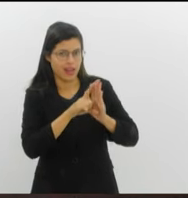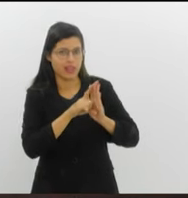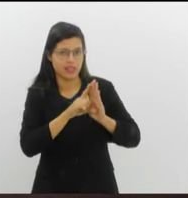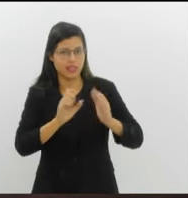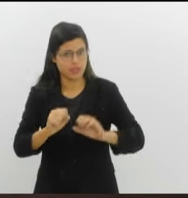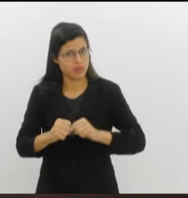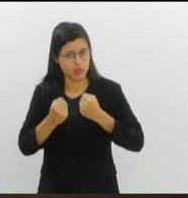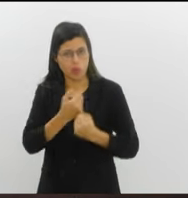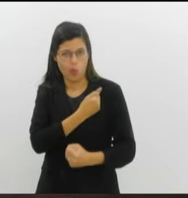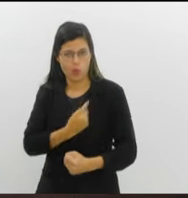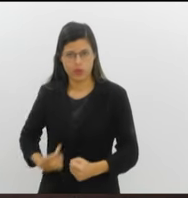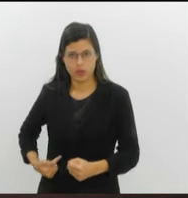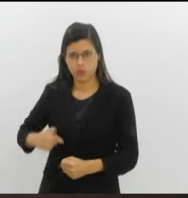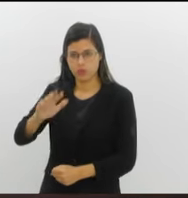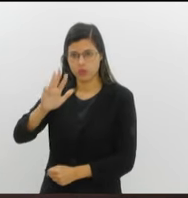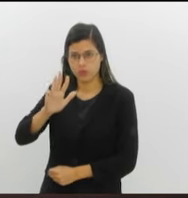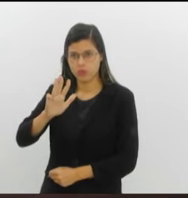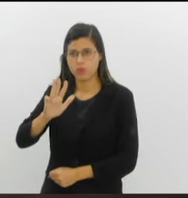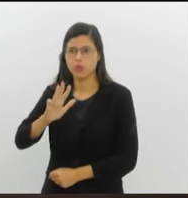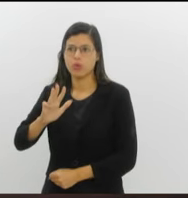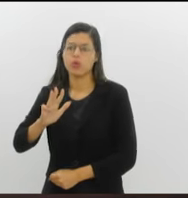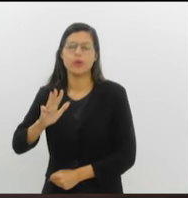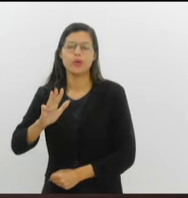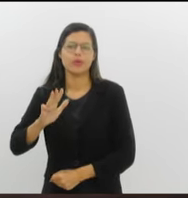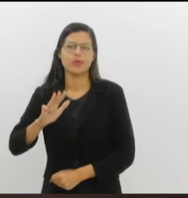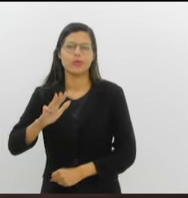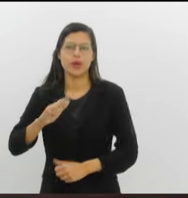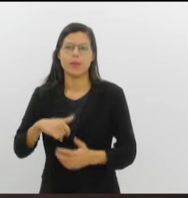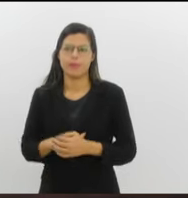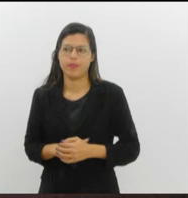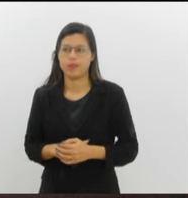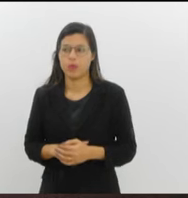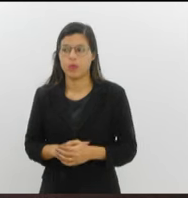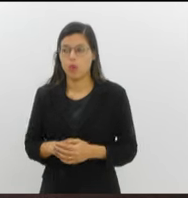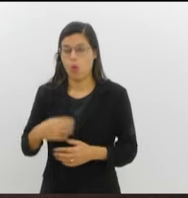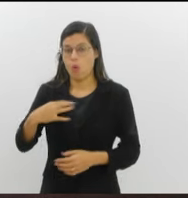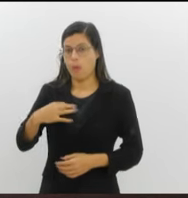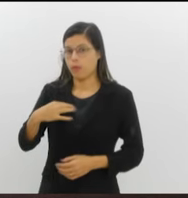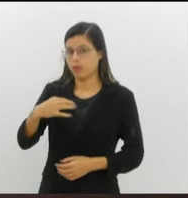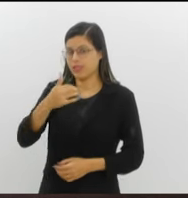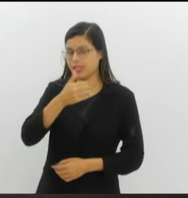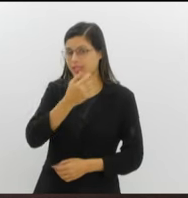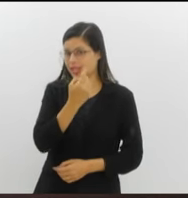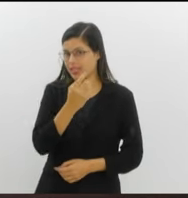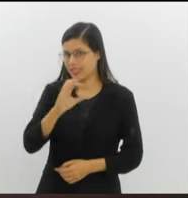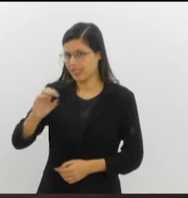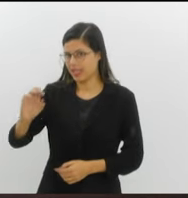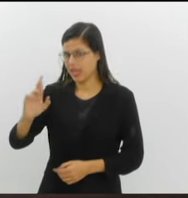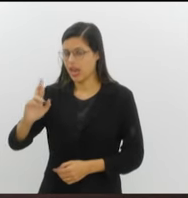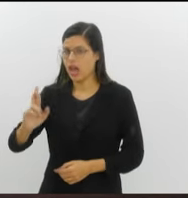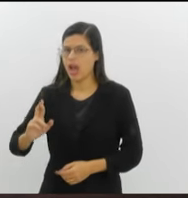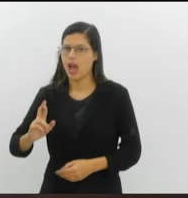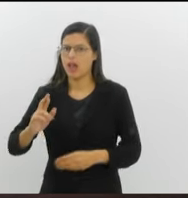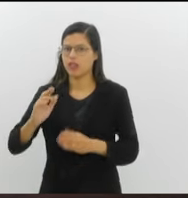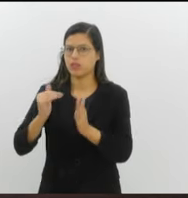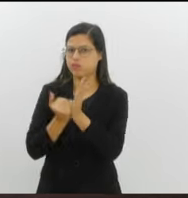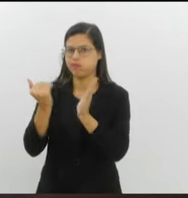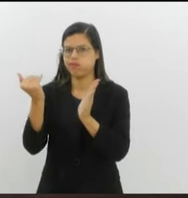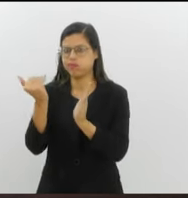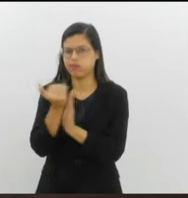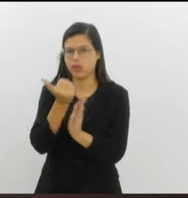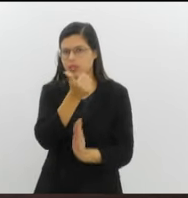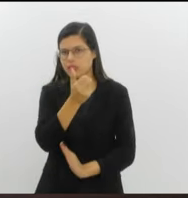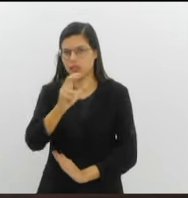defendida pelo governo Lula, ou melhor, pelo desgoverno Lula, uma blusinha de R$ 100 custaria R$ 150.